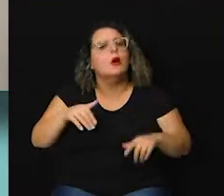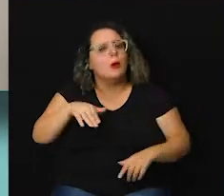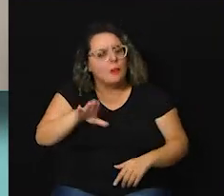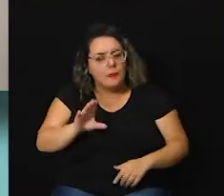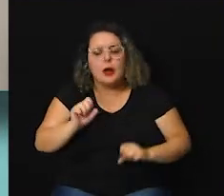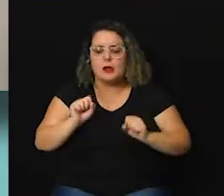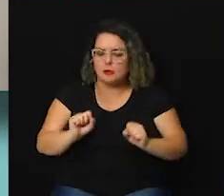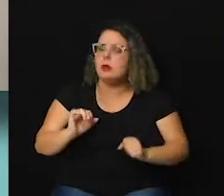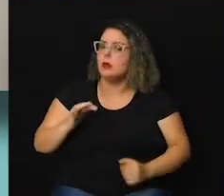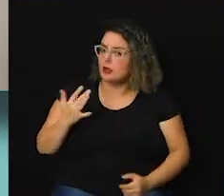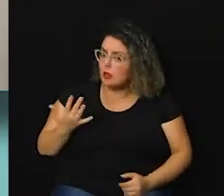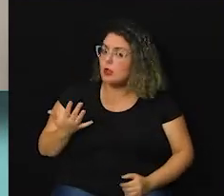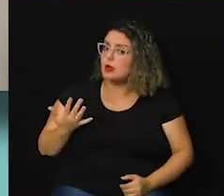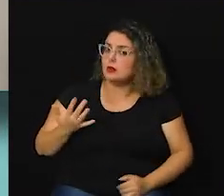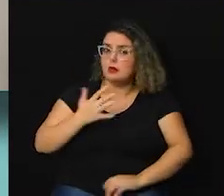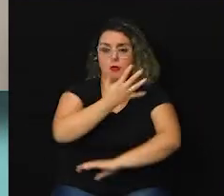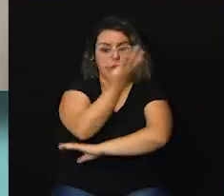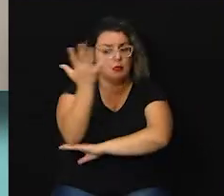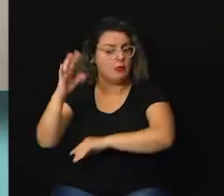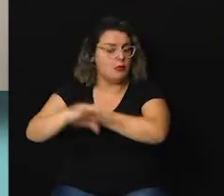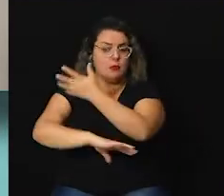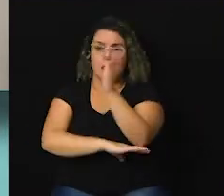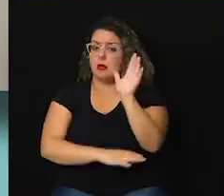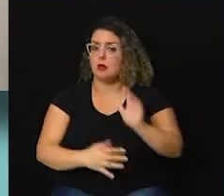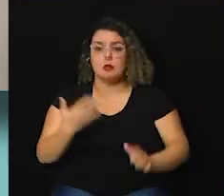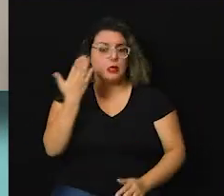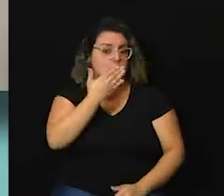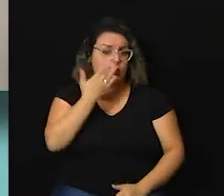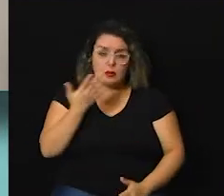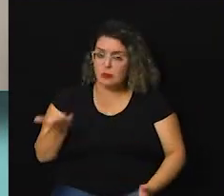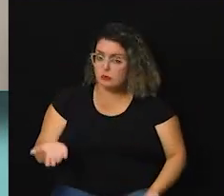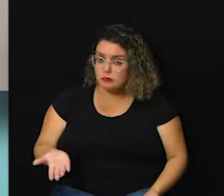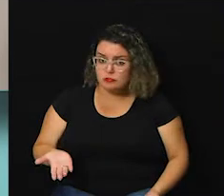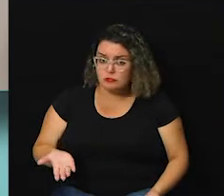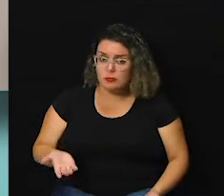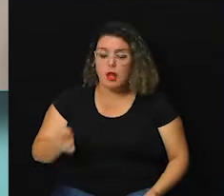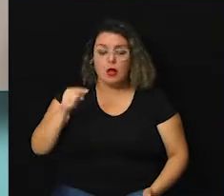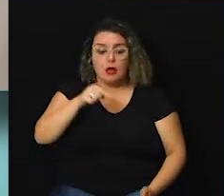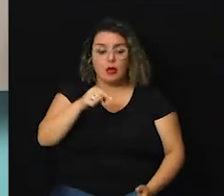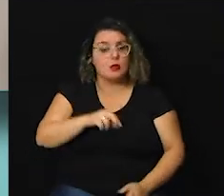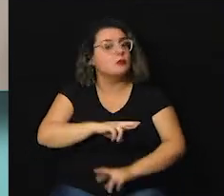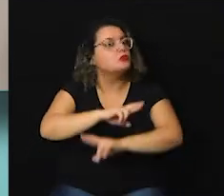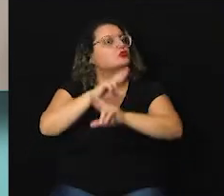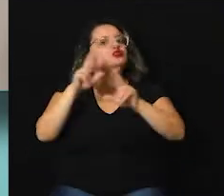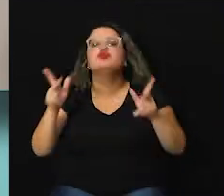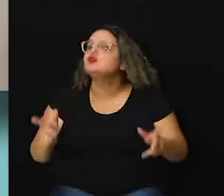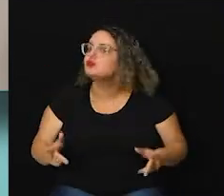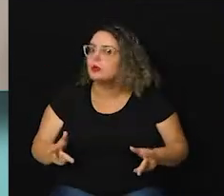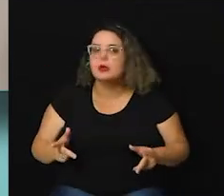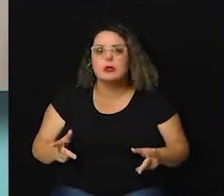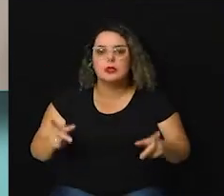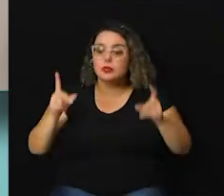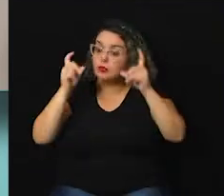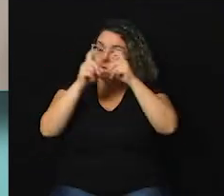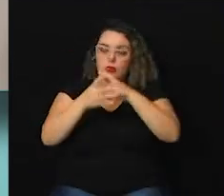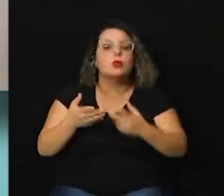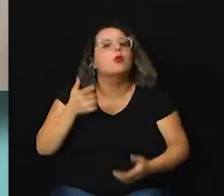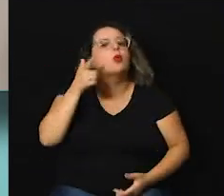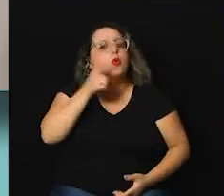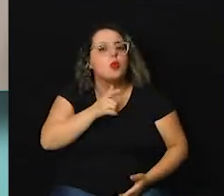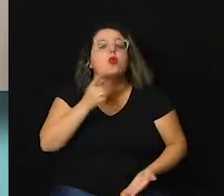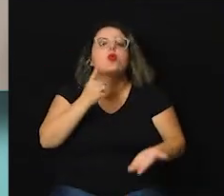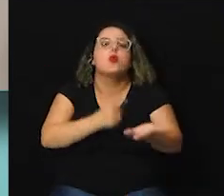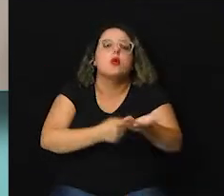mais pode estar acontecendo na natureza sem que a gente consiga ver. Esse foi um evento raro que a gente conseguiu registrar,